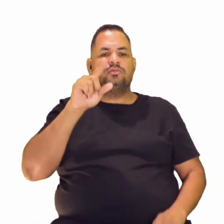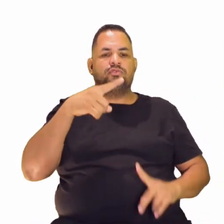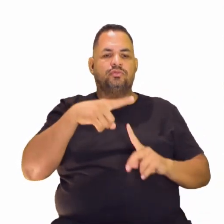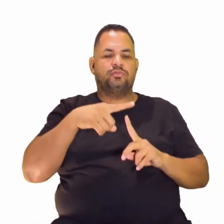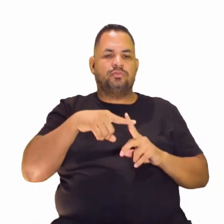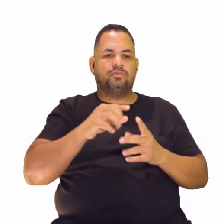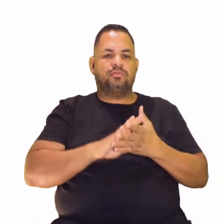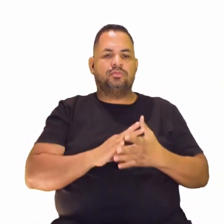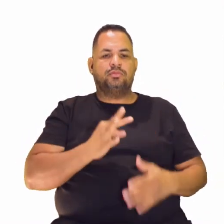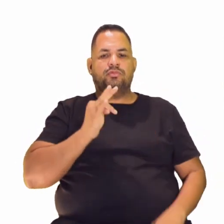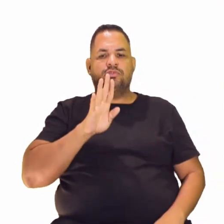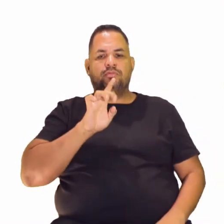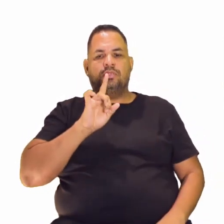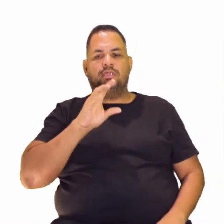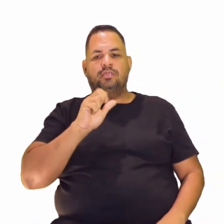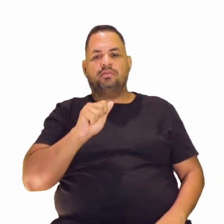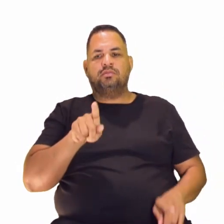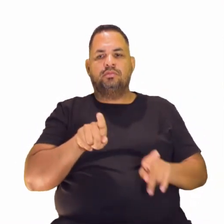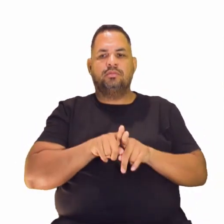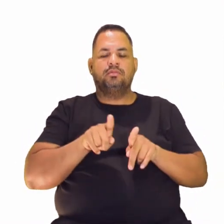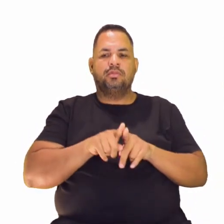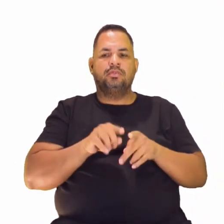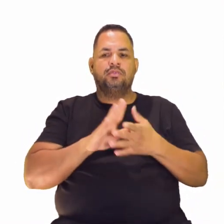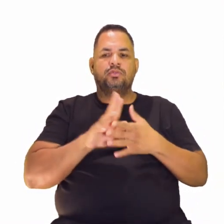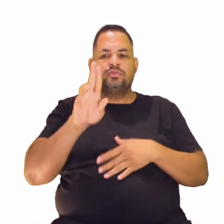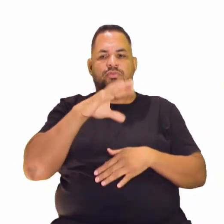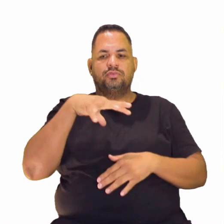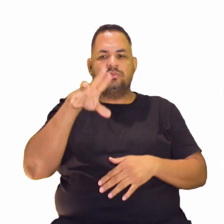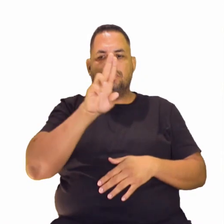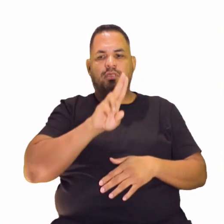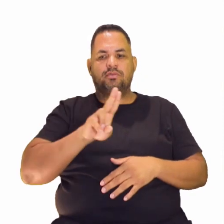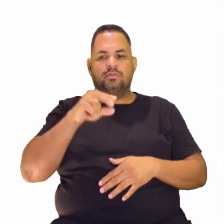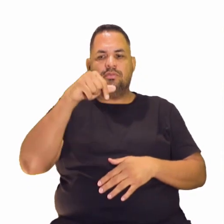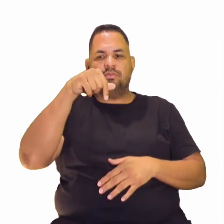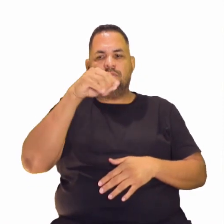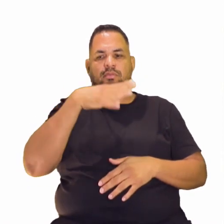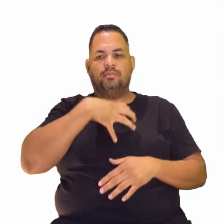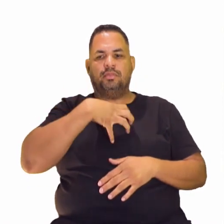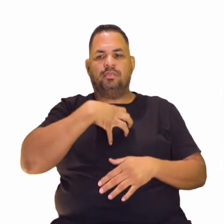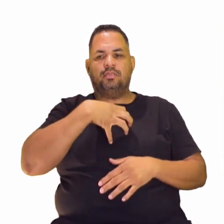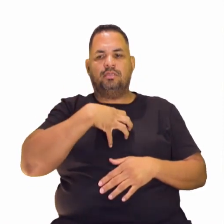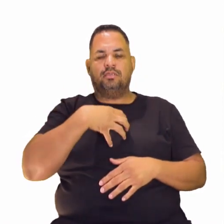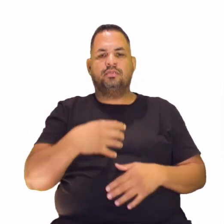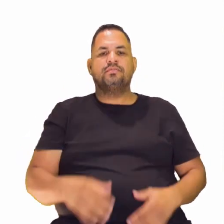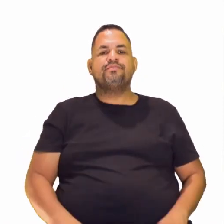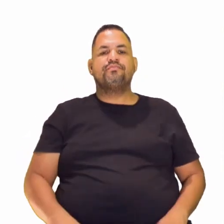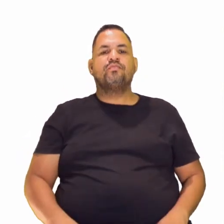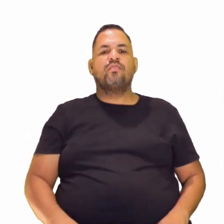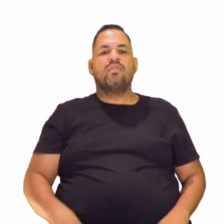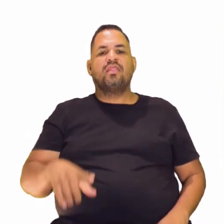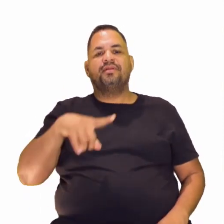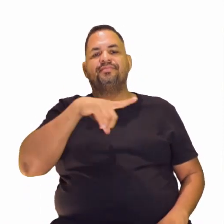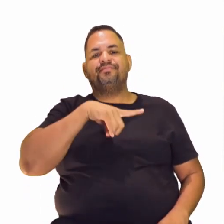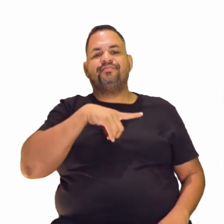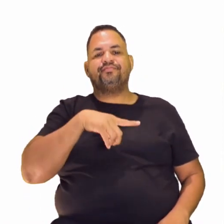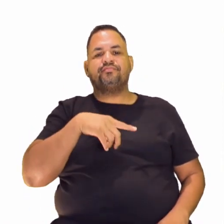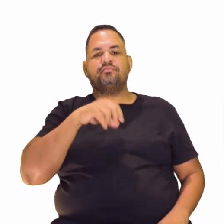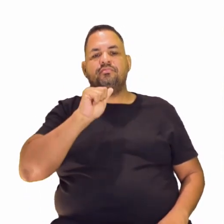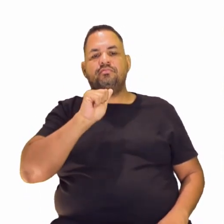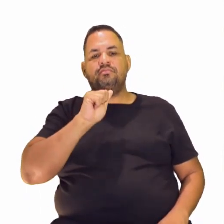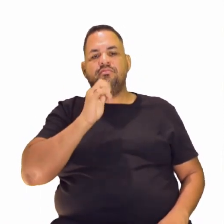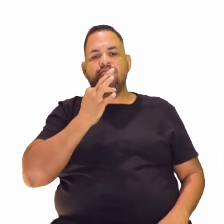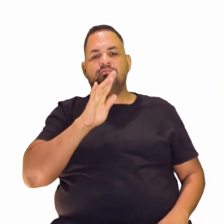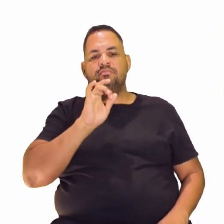Tem o timbal, né, que é usado muito da Bahia, mas a gente não tem aqui. Tem aqui também o afoxé, nós vimos também